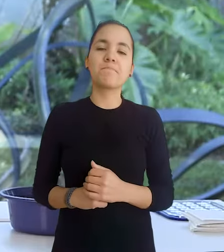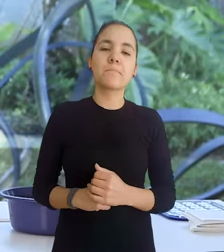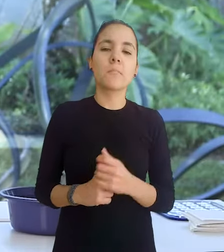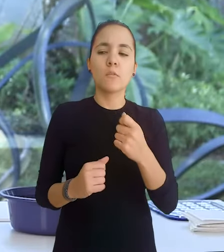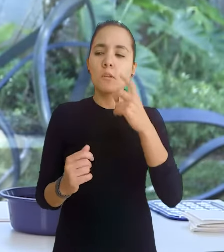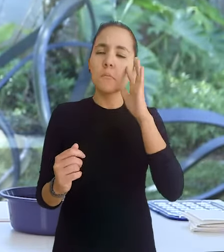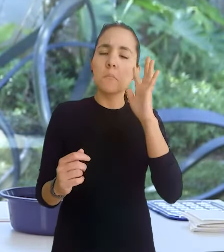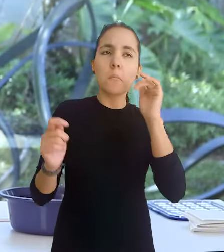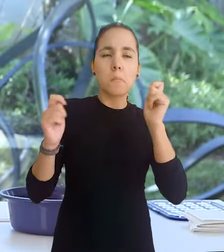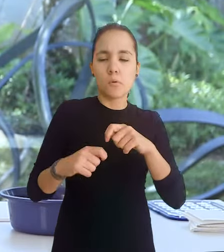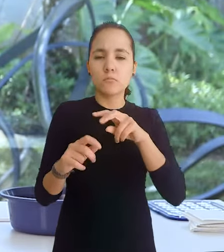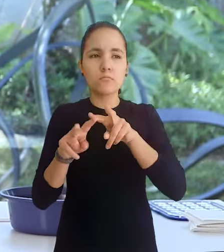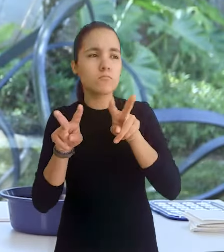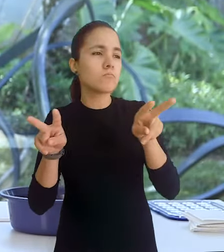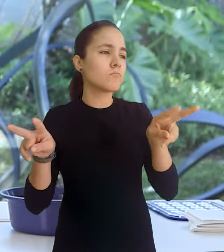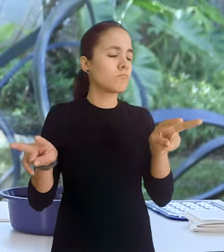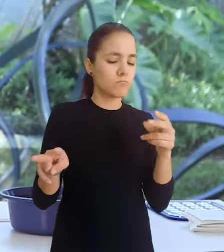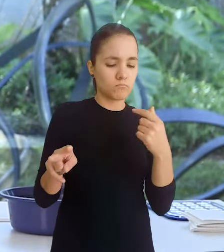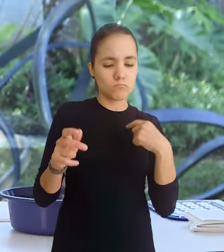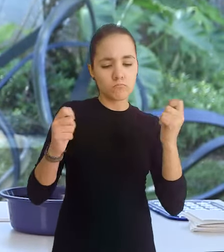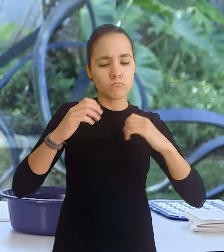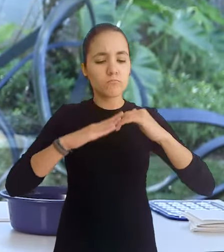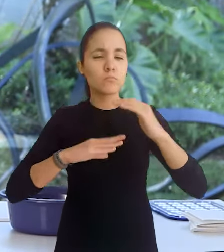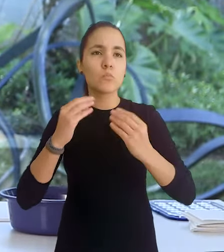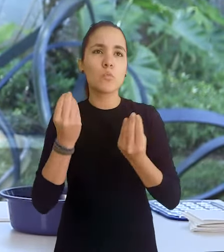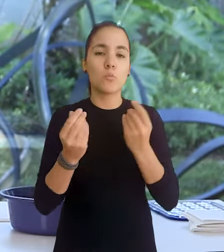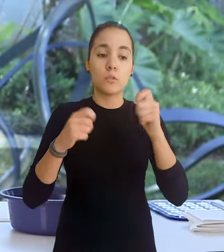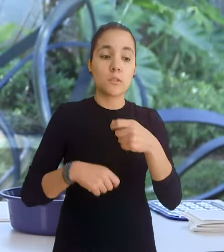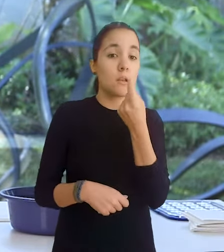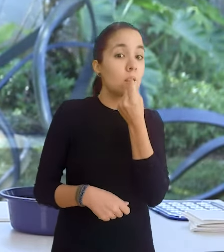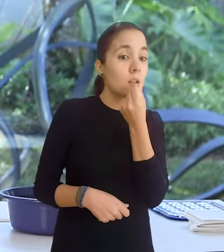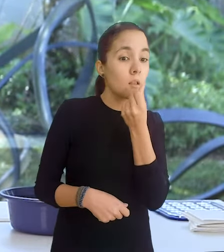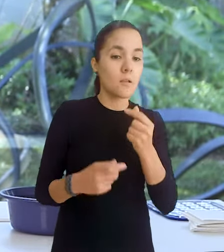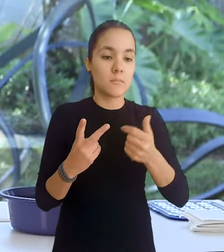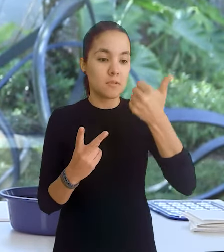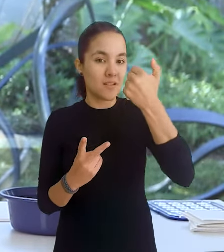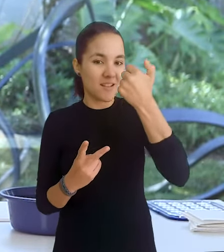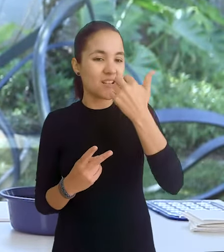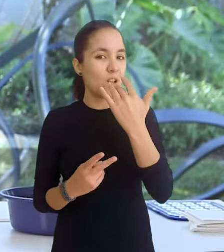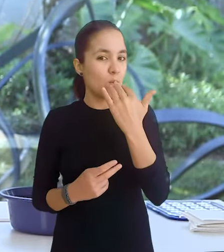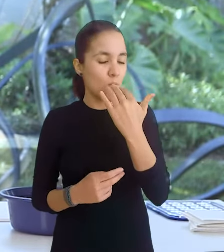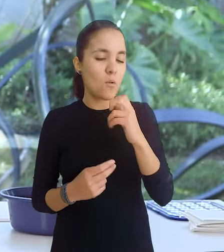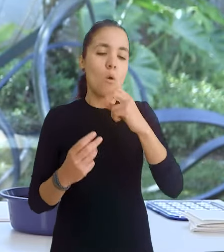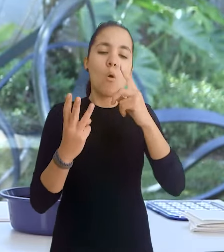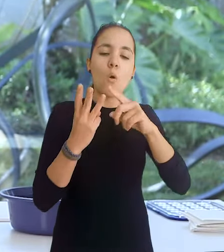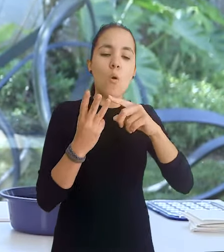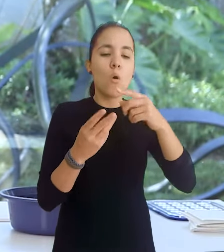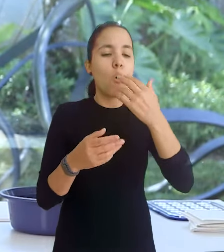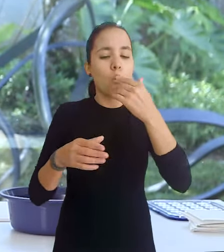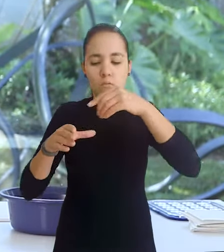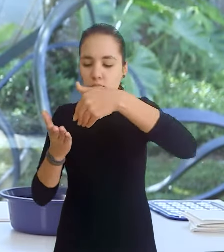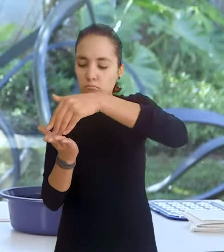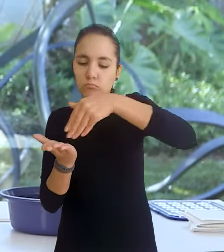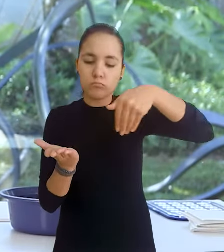entorno, você pode escolher trabalhar com material que tem à mão, como lápis de cor, caneta hidrográfica ou aquarela.